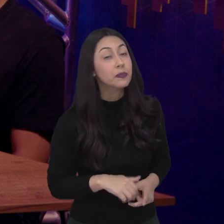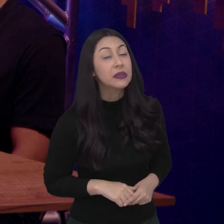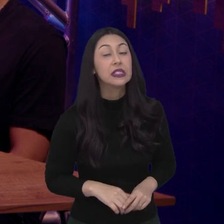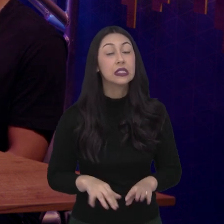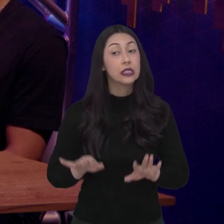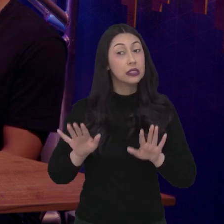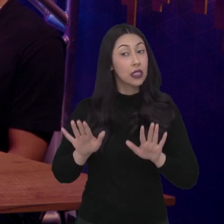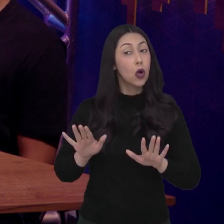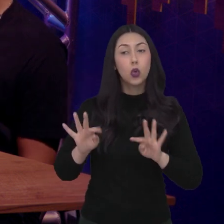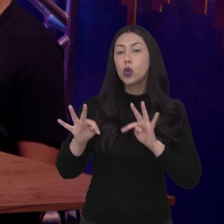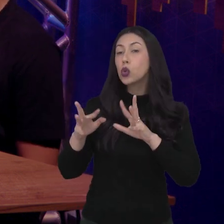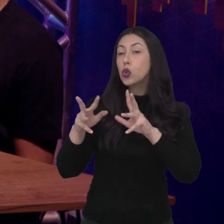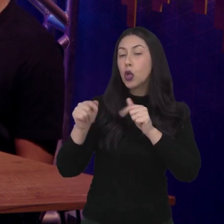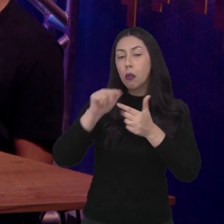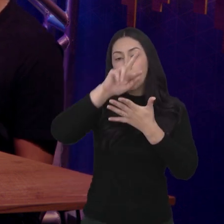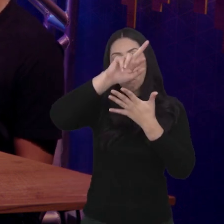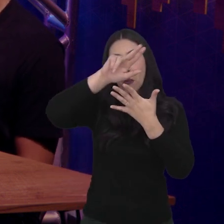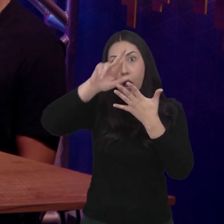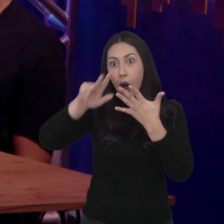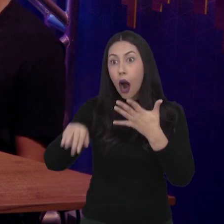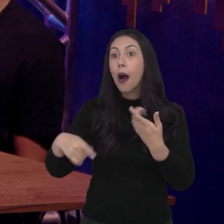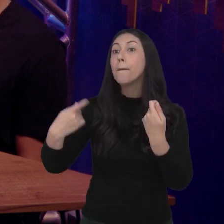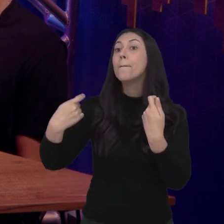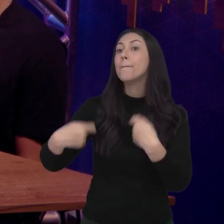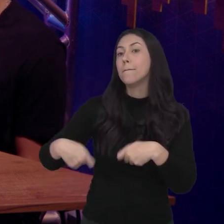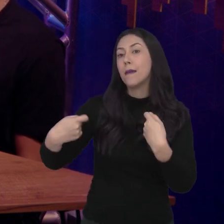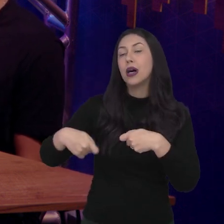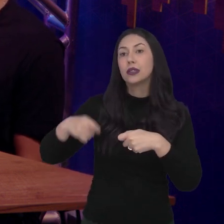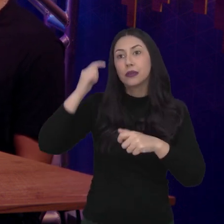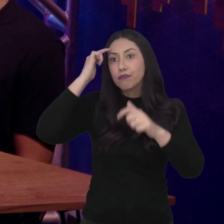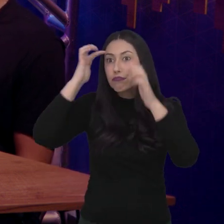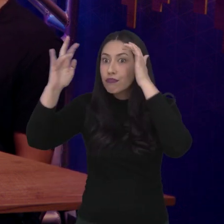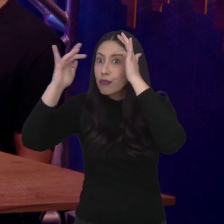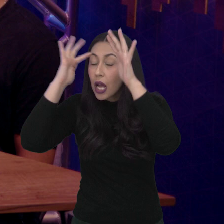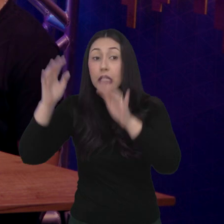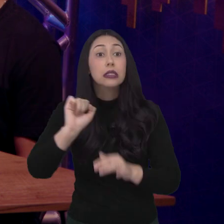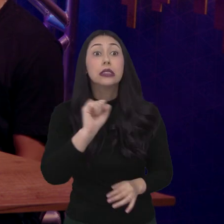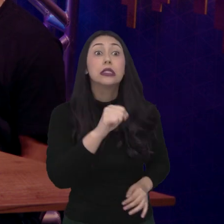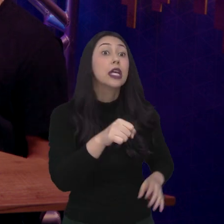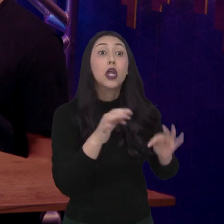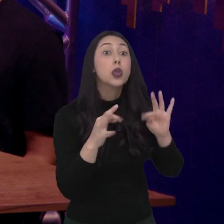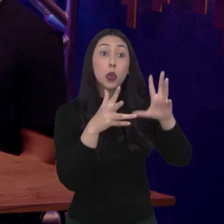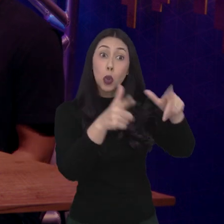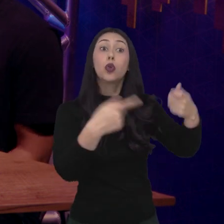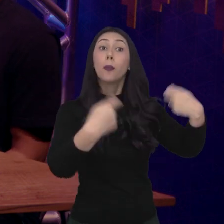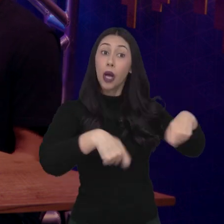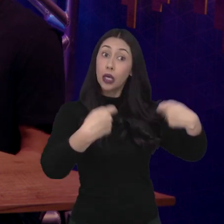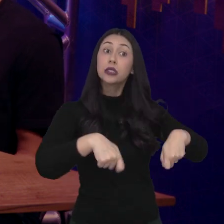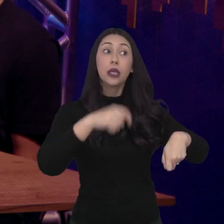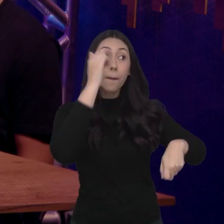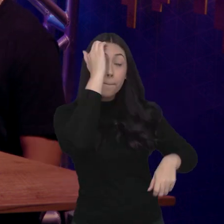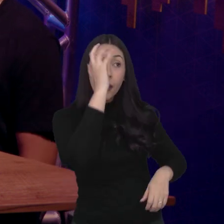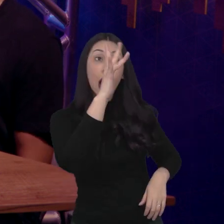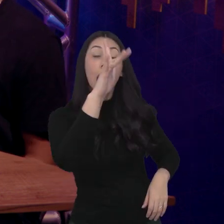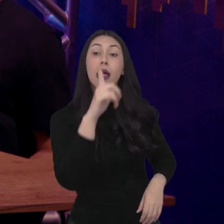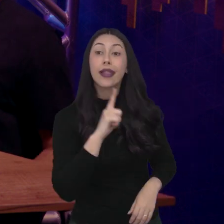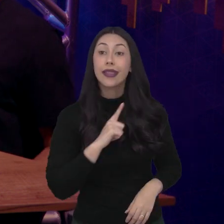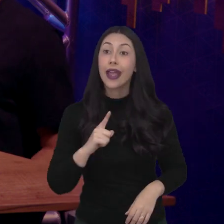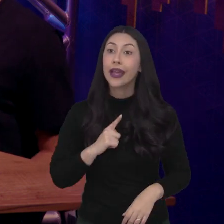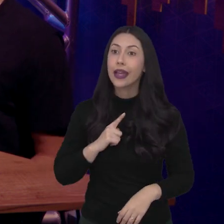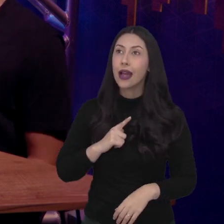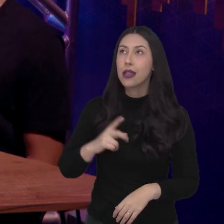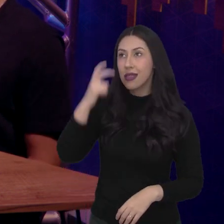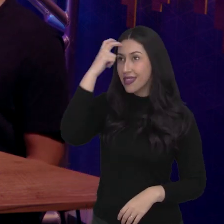Uhum. Acho que todas as inteligências dependem da imaginação. Com certeza, tudo depende, né, da imaginação. Tudo. Tem